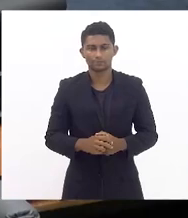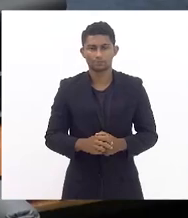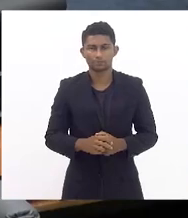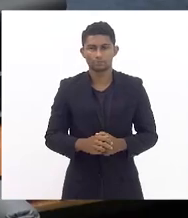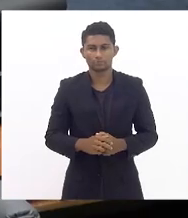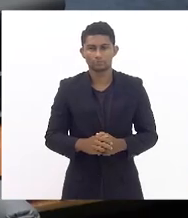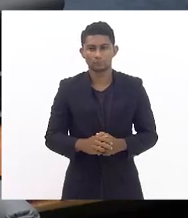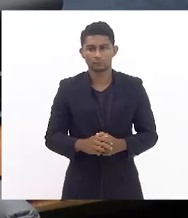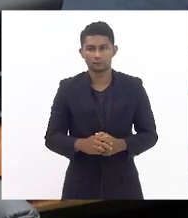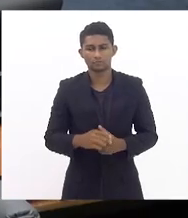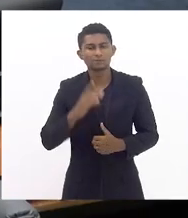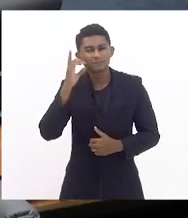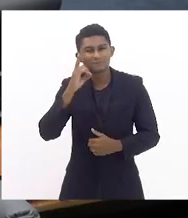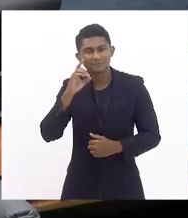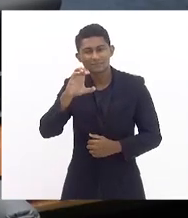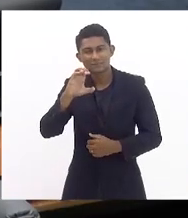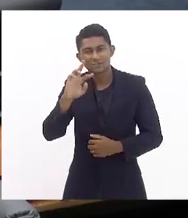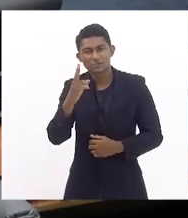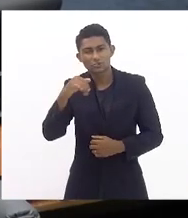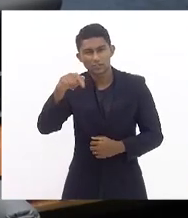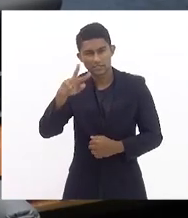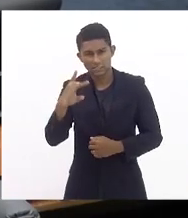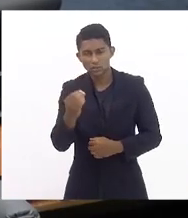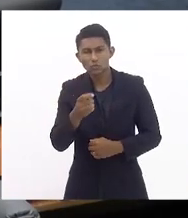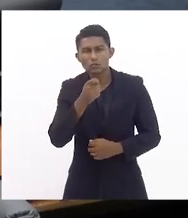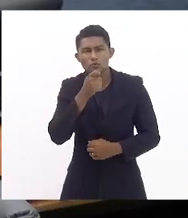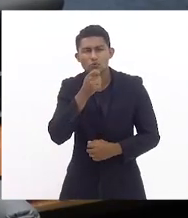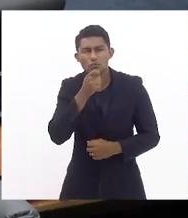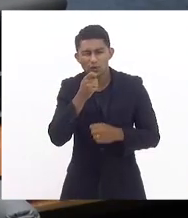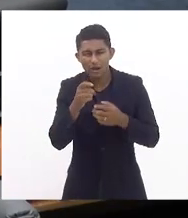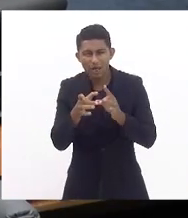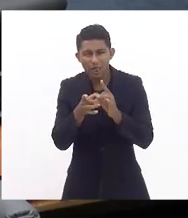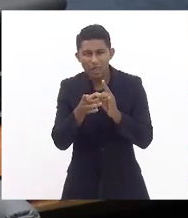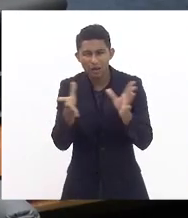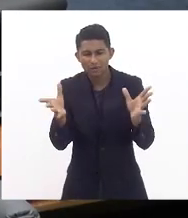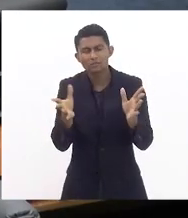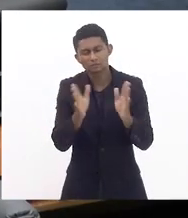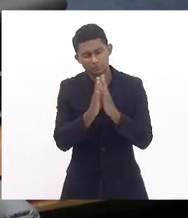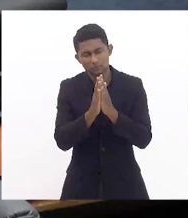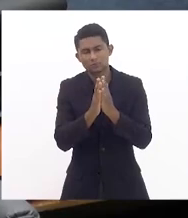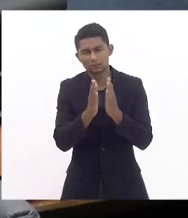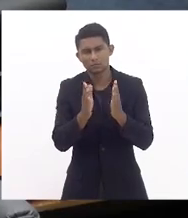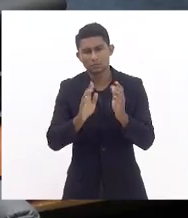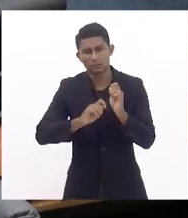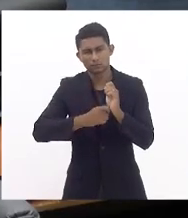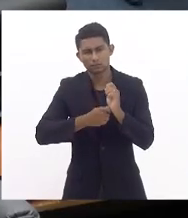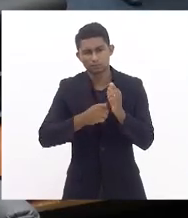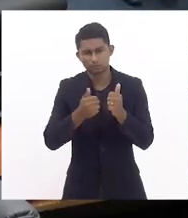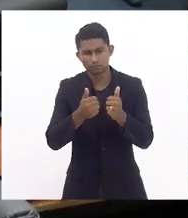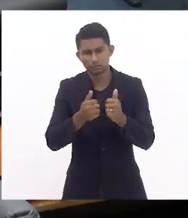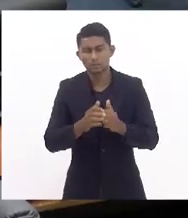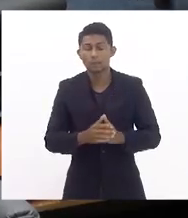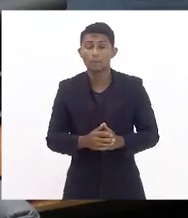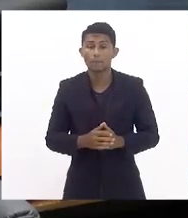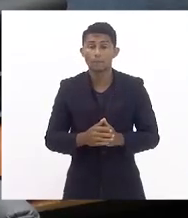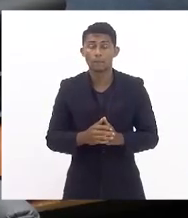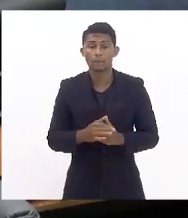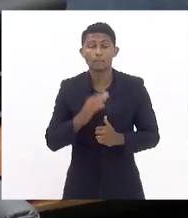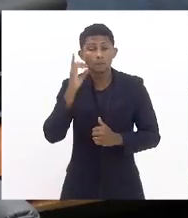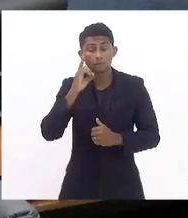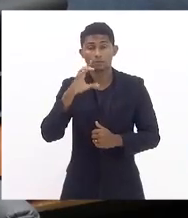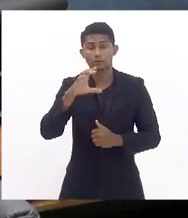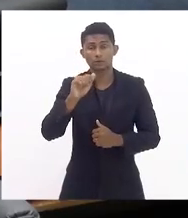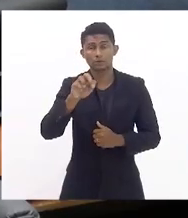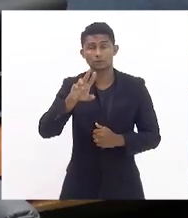Deputado Chiquinho, o seu som está aberto. Carlos de Mim, que vai emitir o parecer pela Comissão de Constituição e Justiça, por favor.